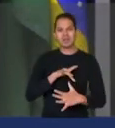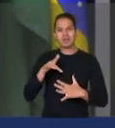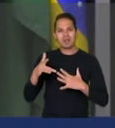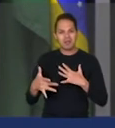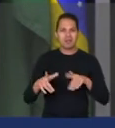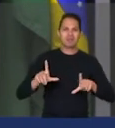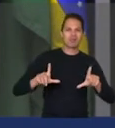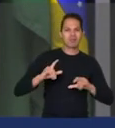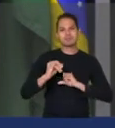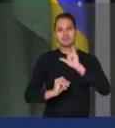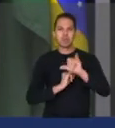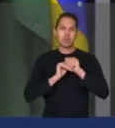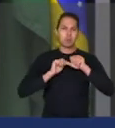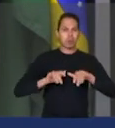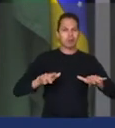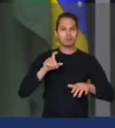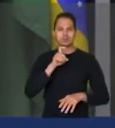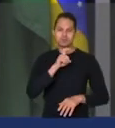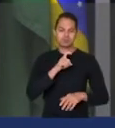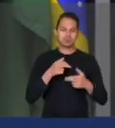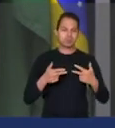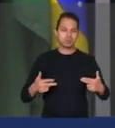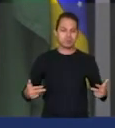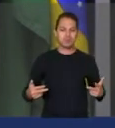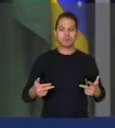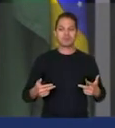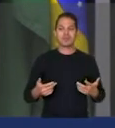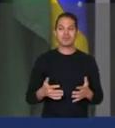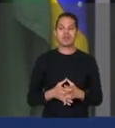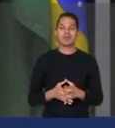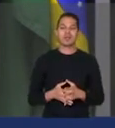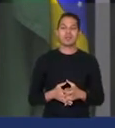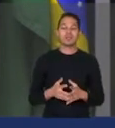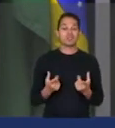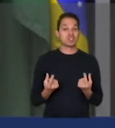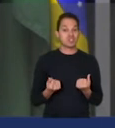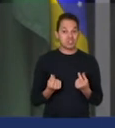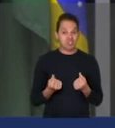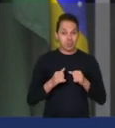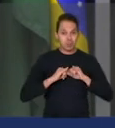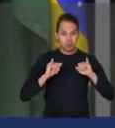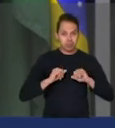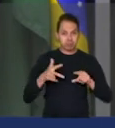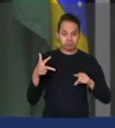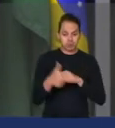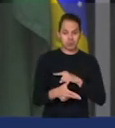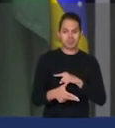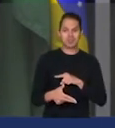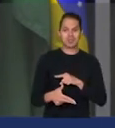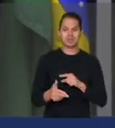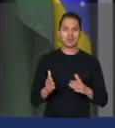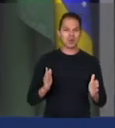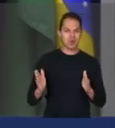sedenta, buscando os recursos de publicidade que foram cortados nessa mamata durante o governo